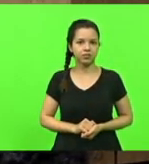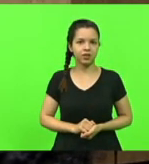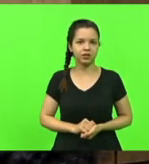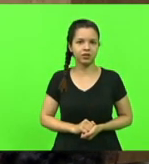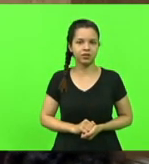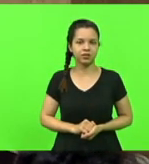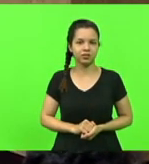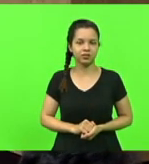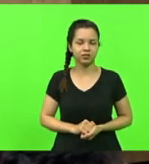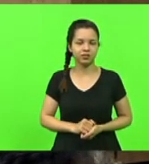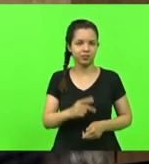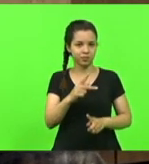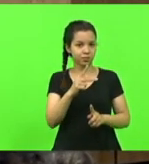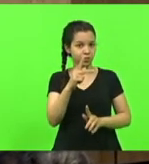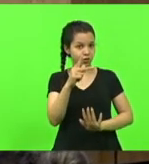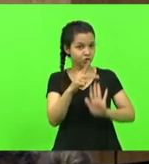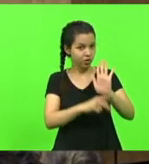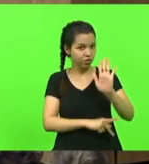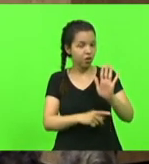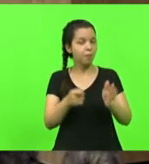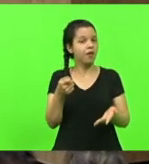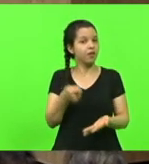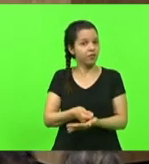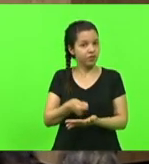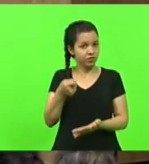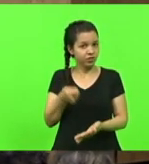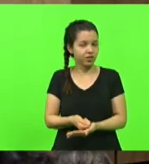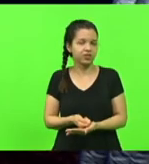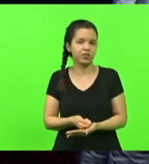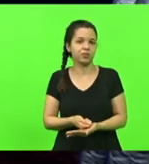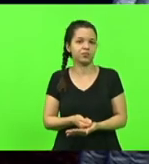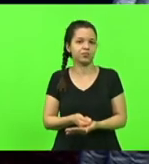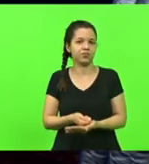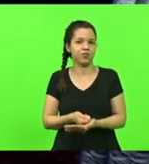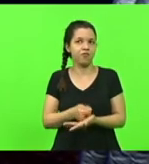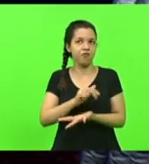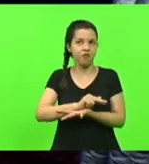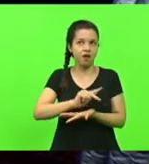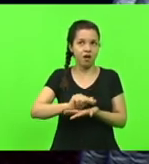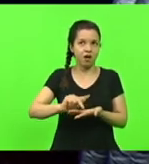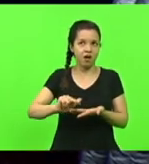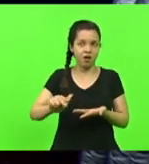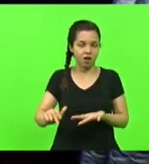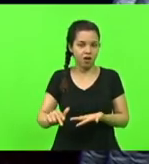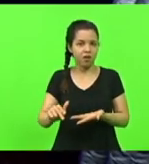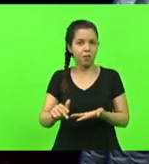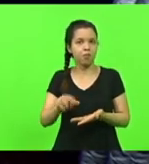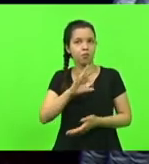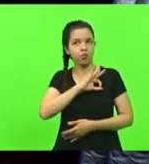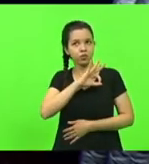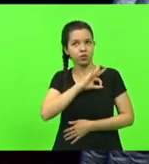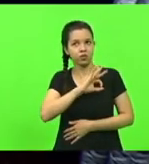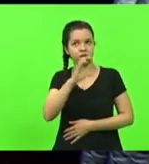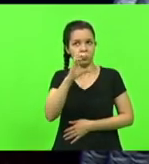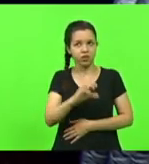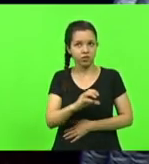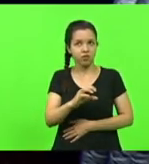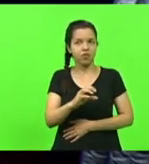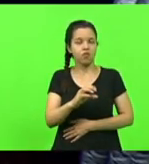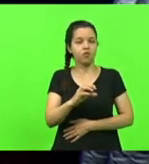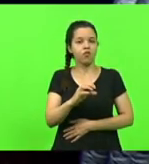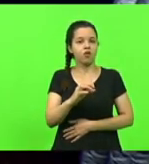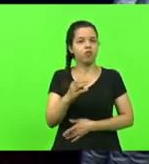O projeto é uma reivindicação de várias categorias, entre eles e da Polícia Civil. Atende, vai